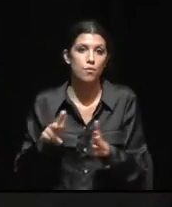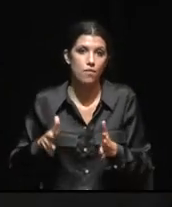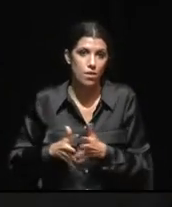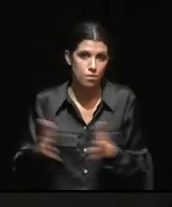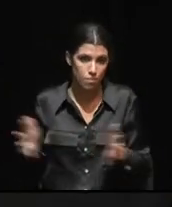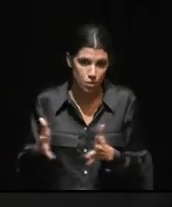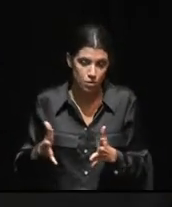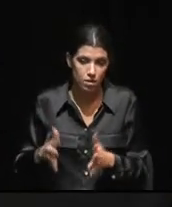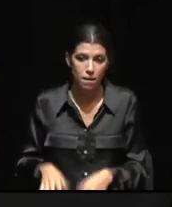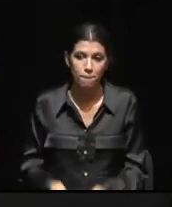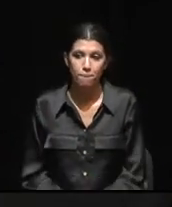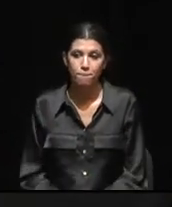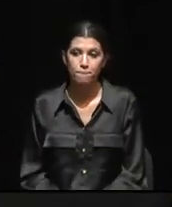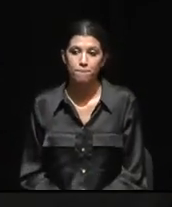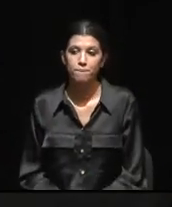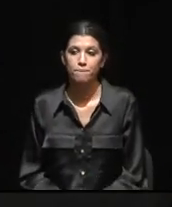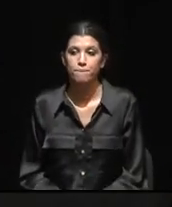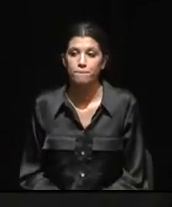por